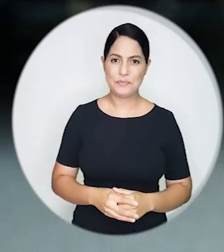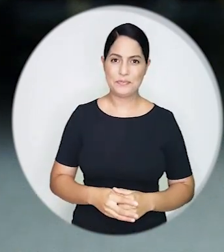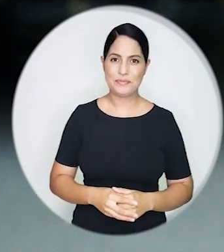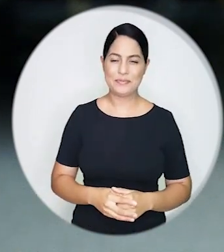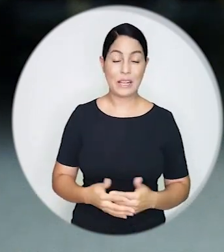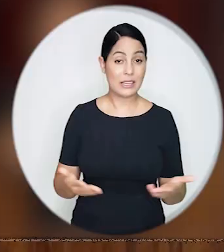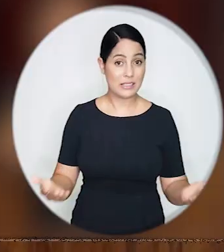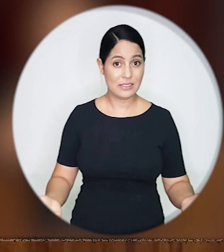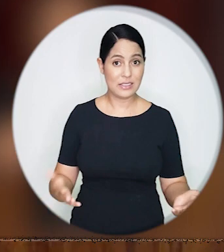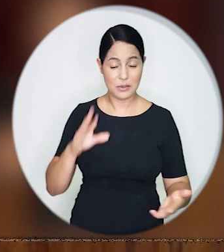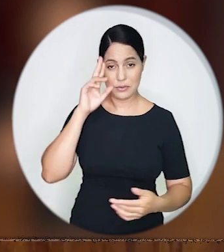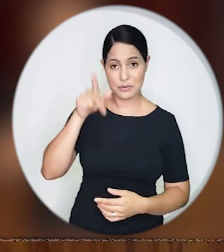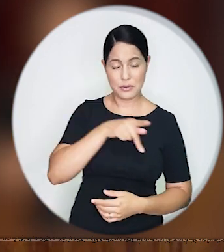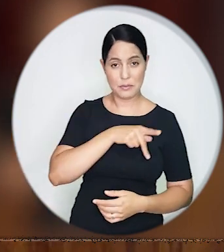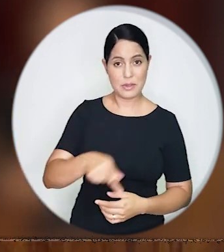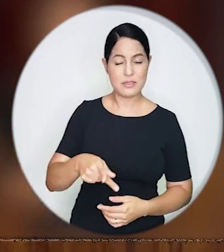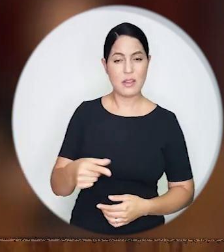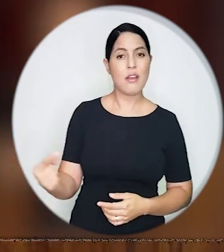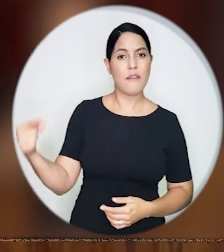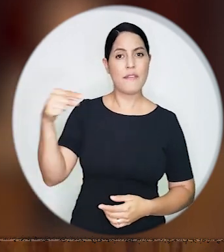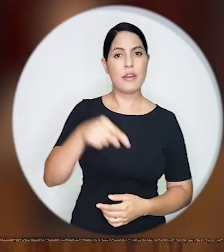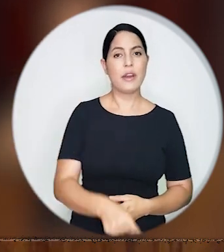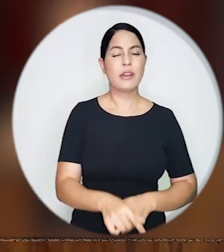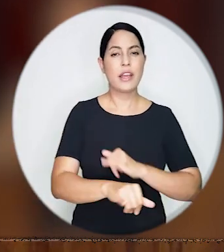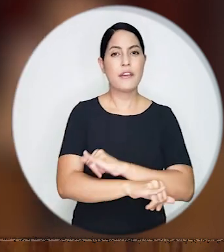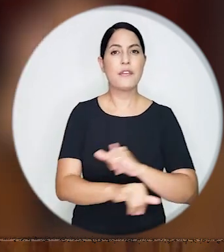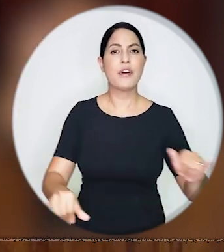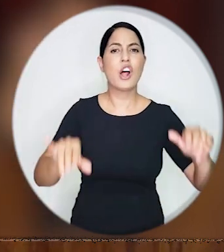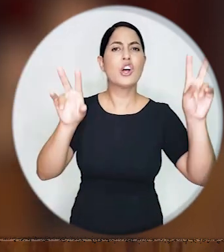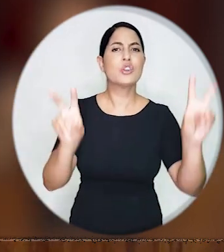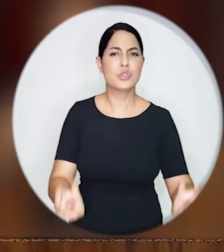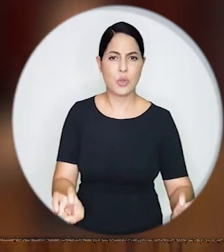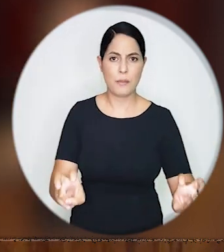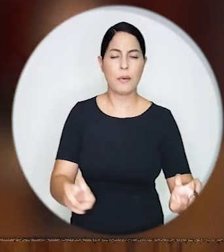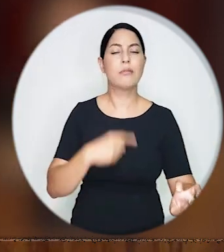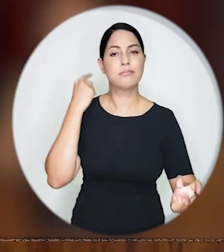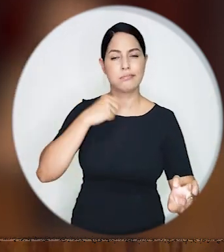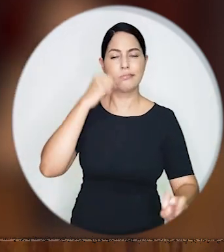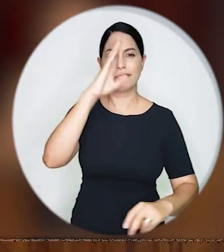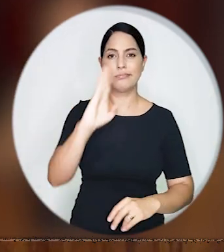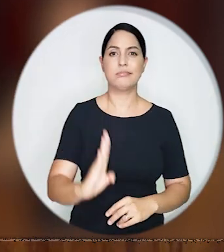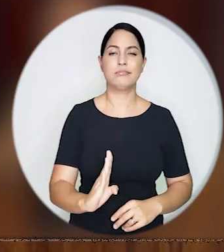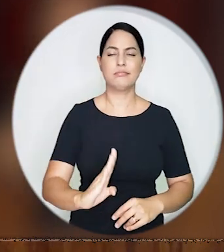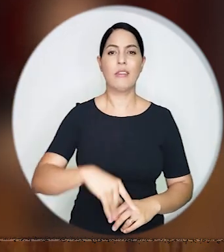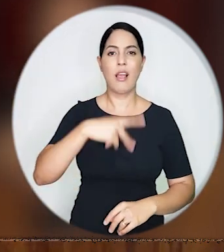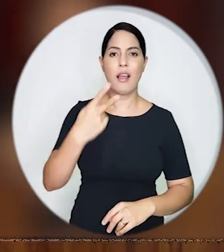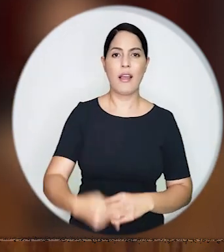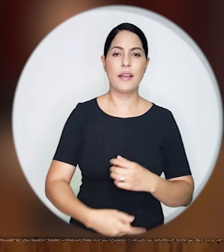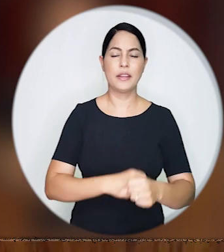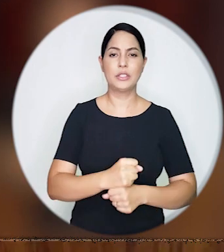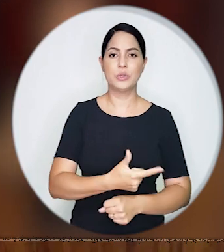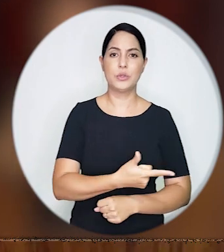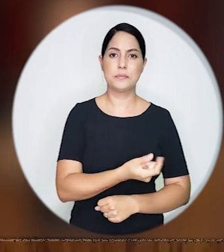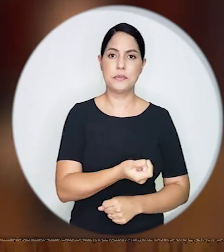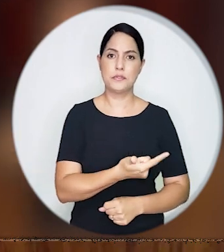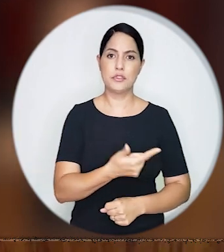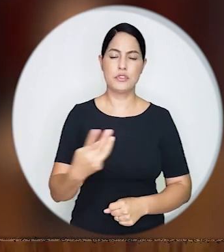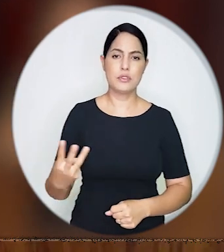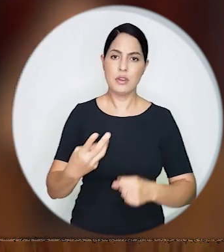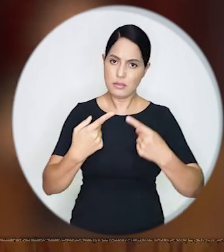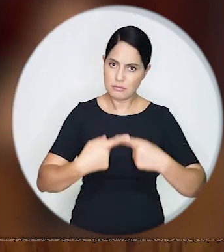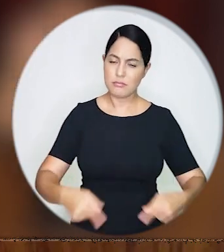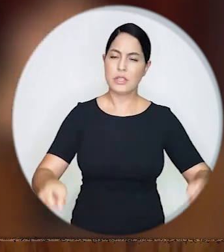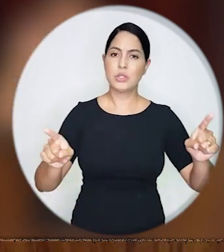advocacia. Trago a este tribunal, presidente, a mensagem da Advocacia Nacional. A abertura dos trabalhos nessa